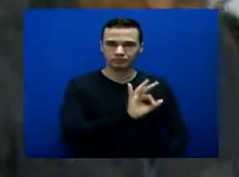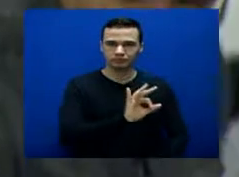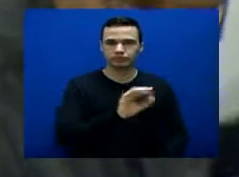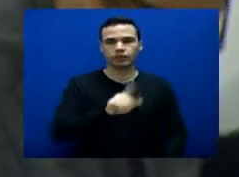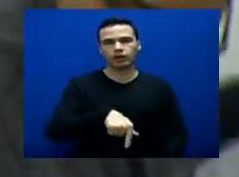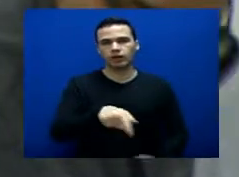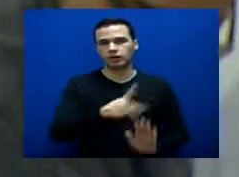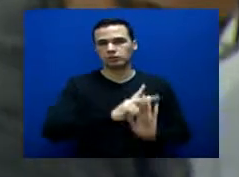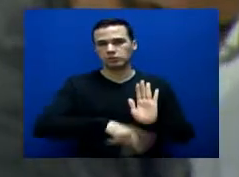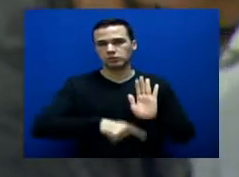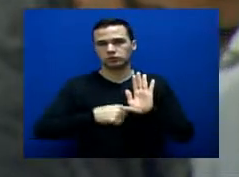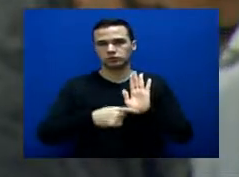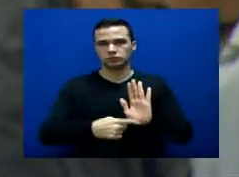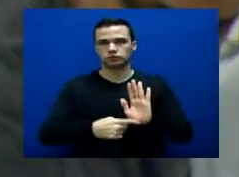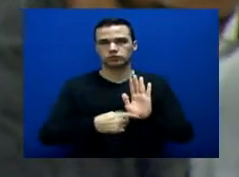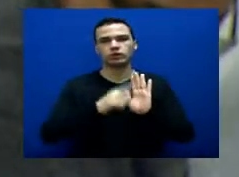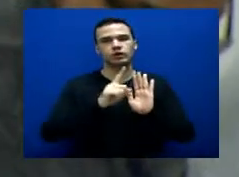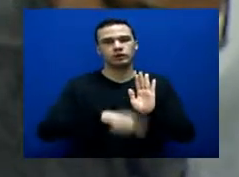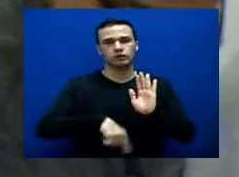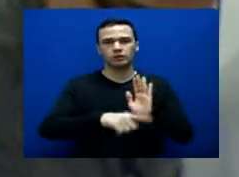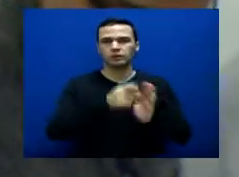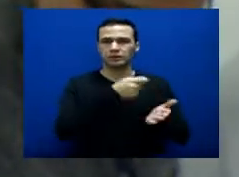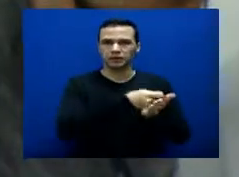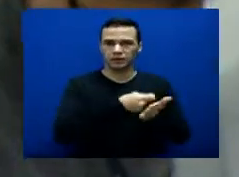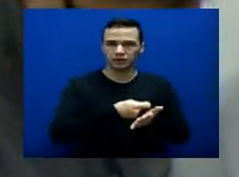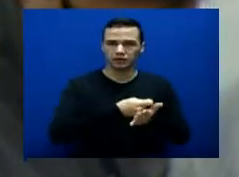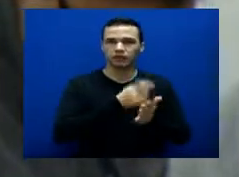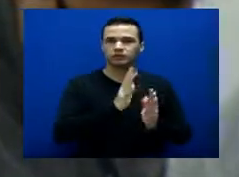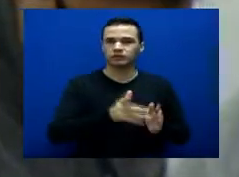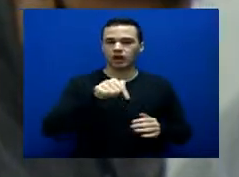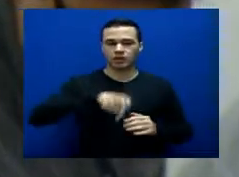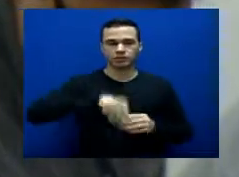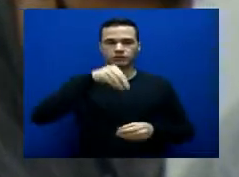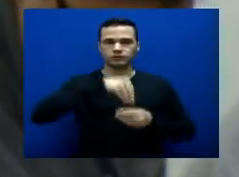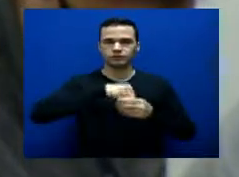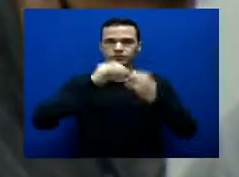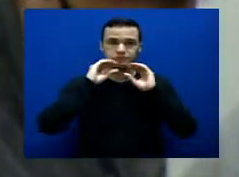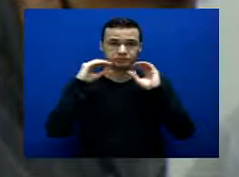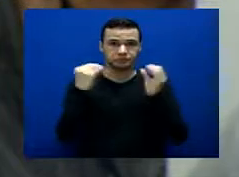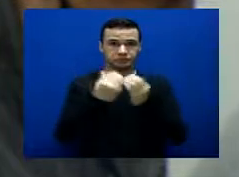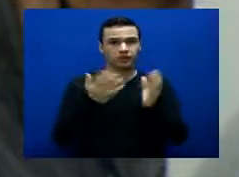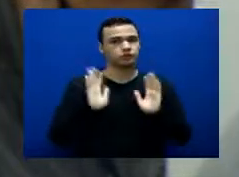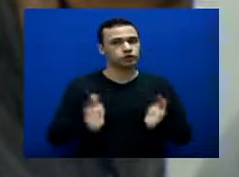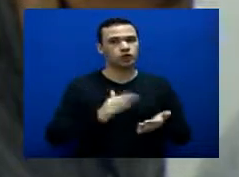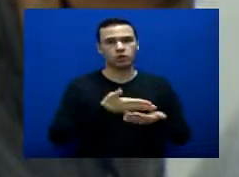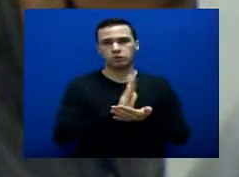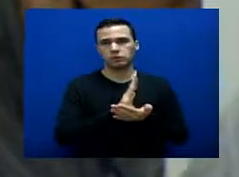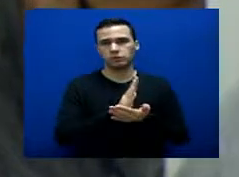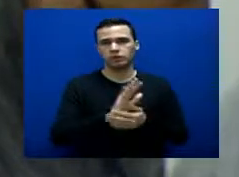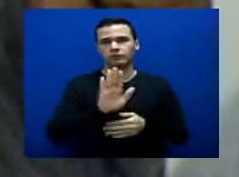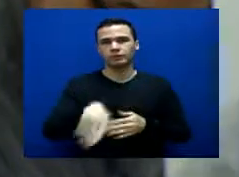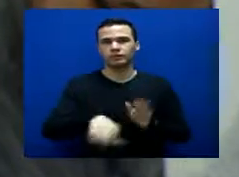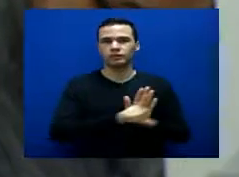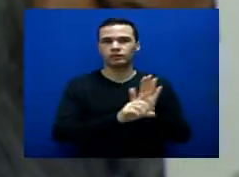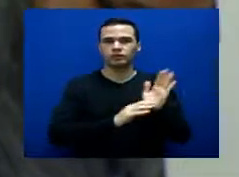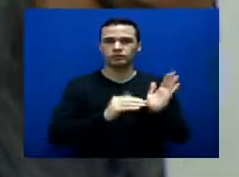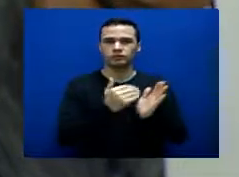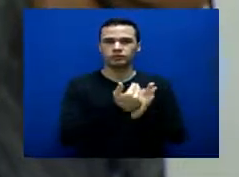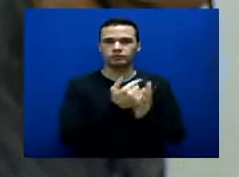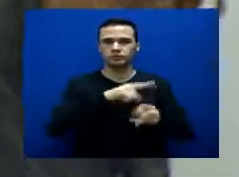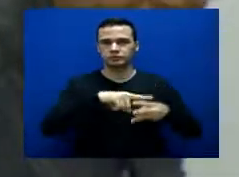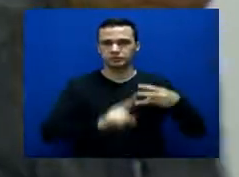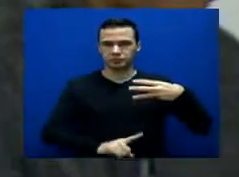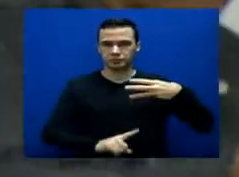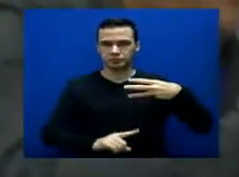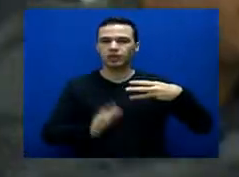é um projeto de compensação tributária já discutido nessa casa. Já aprovou em primeira. Já aprovou. Então, as emendas